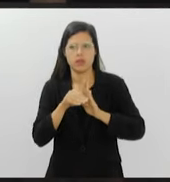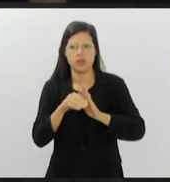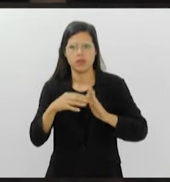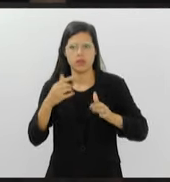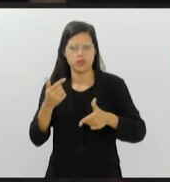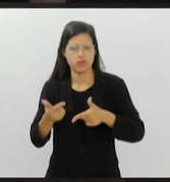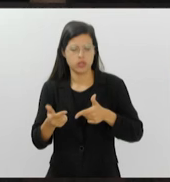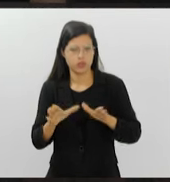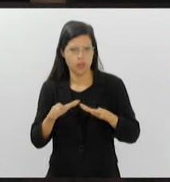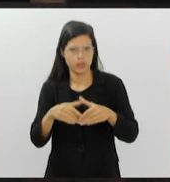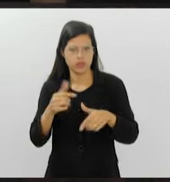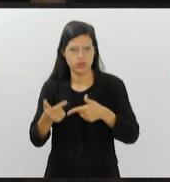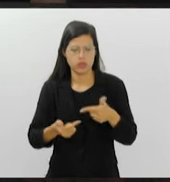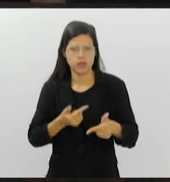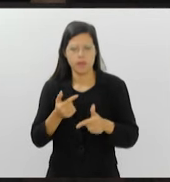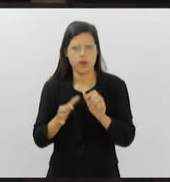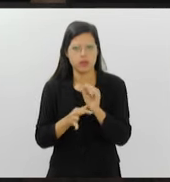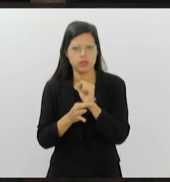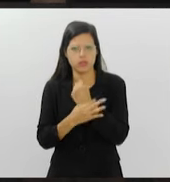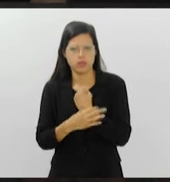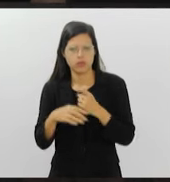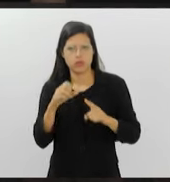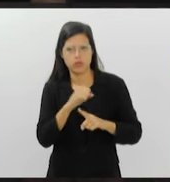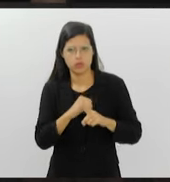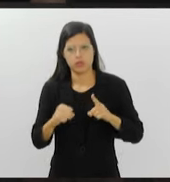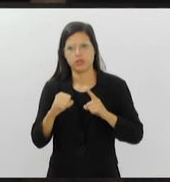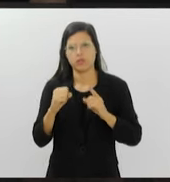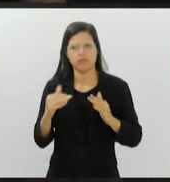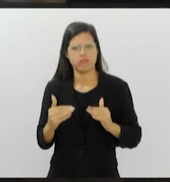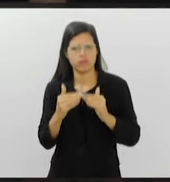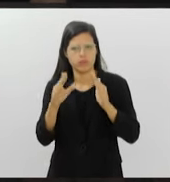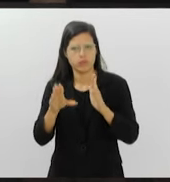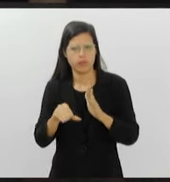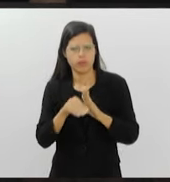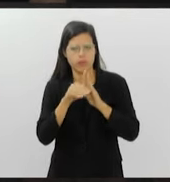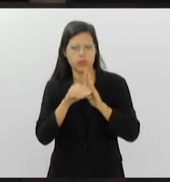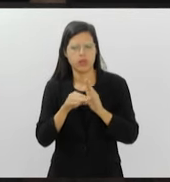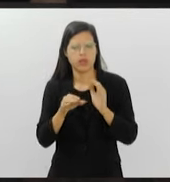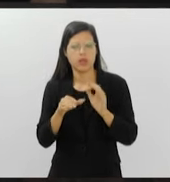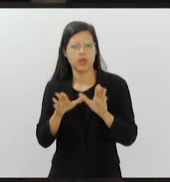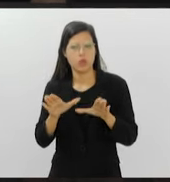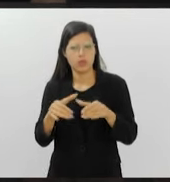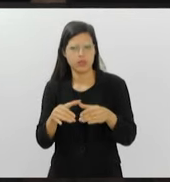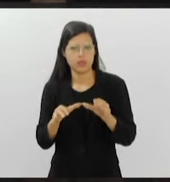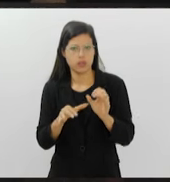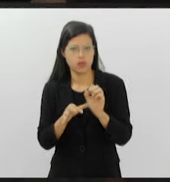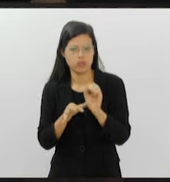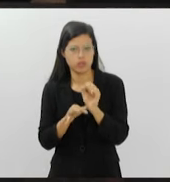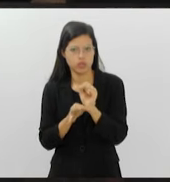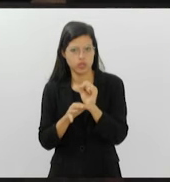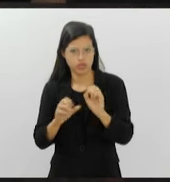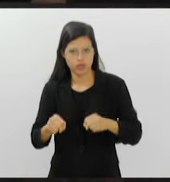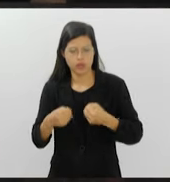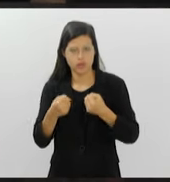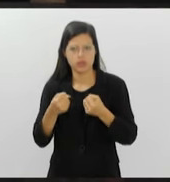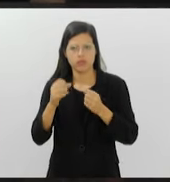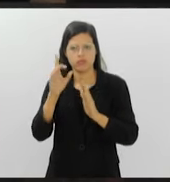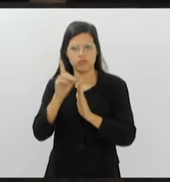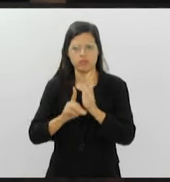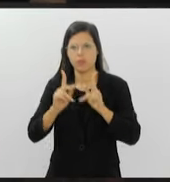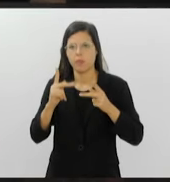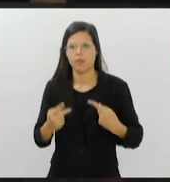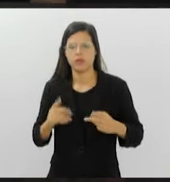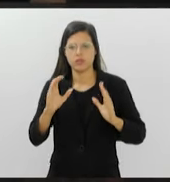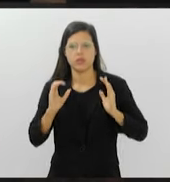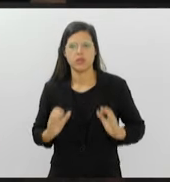Trabalho, Legislação Social e Seguridade Social favorável com emendas e de Defesa dos Direitos Humanos e Cidadania favorável com as emendas